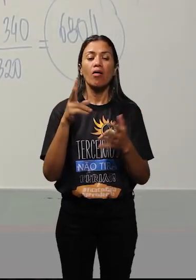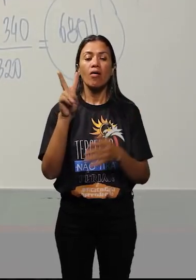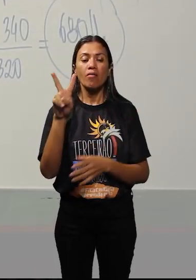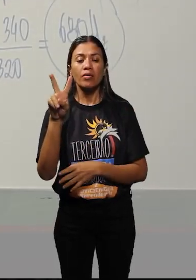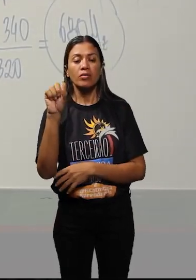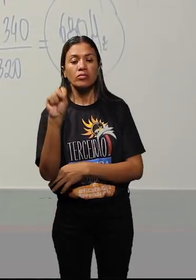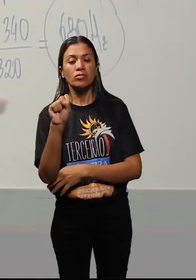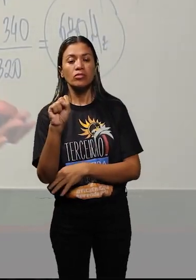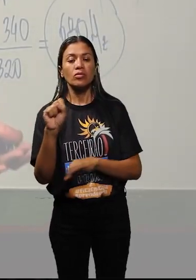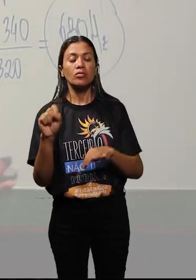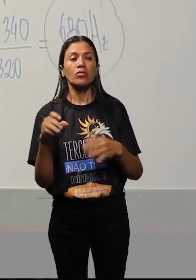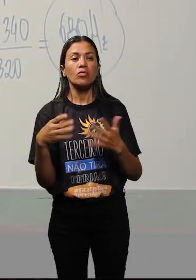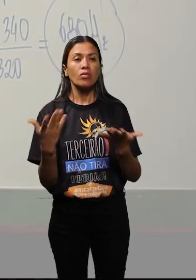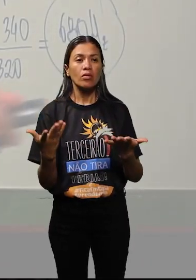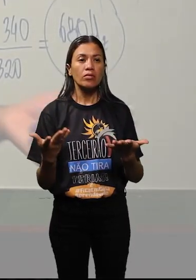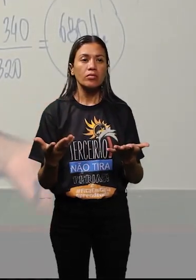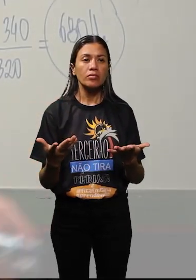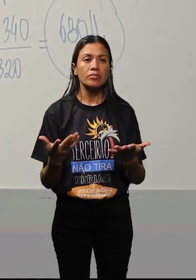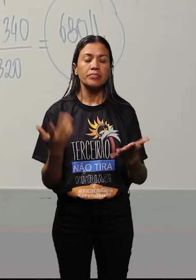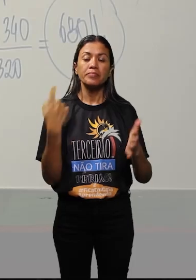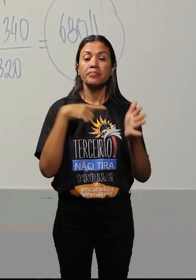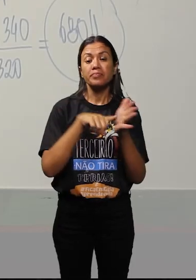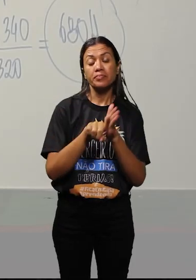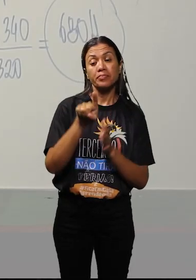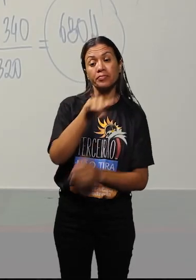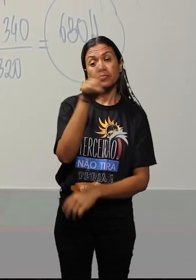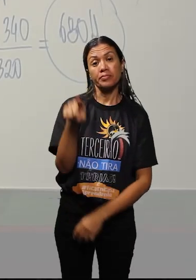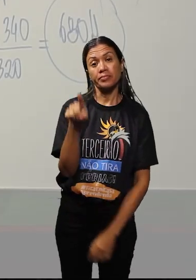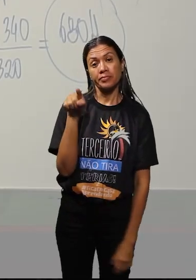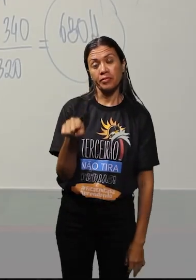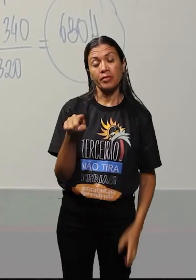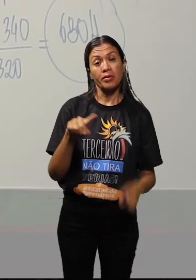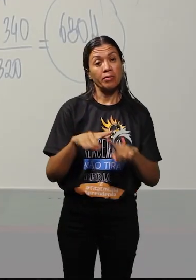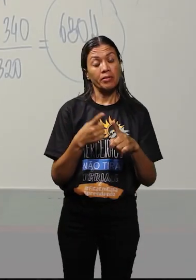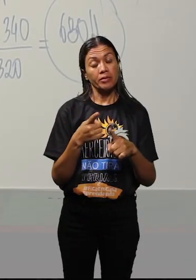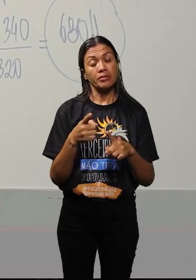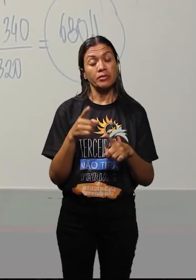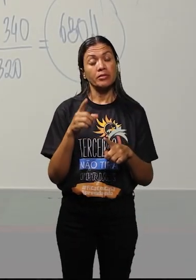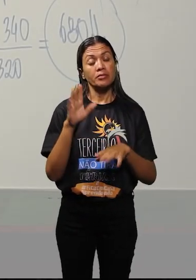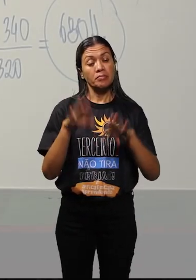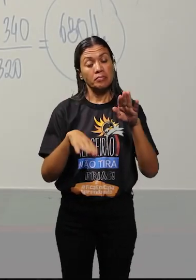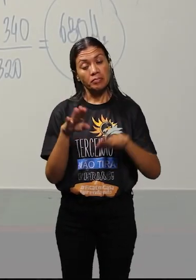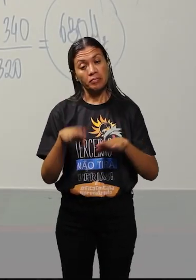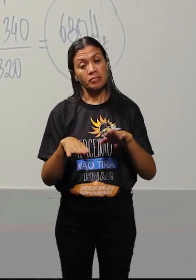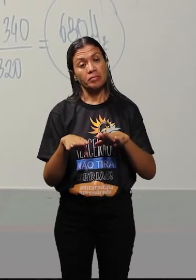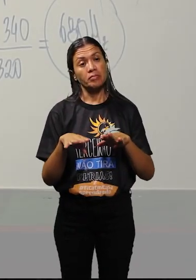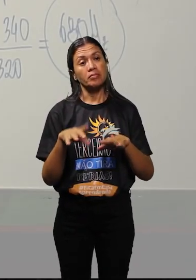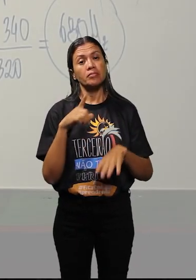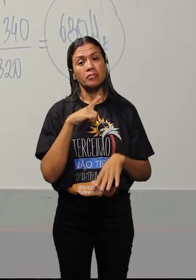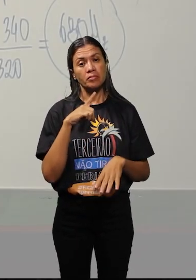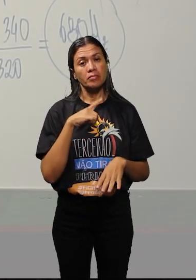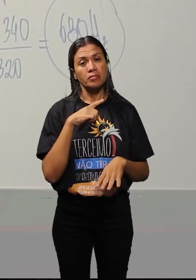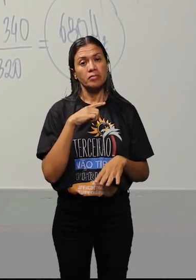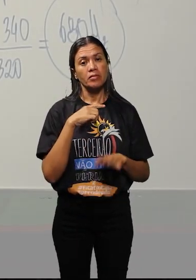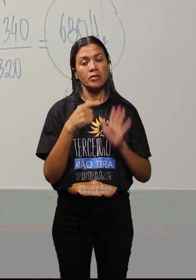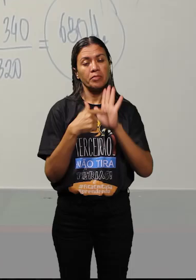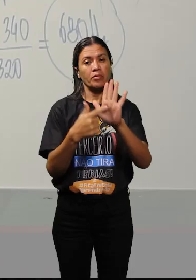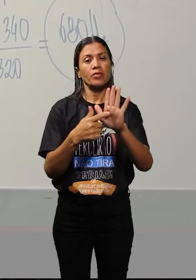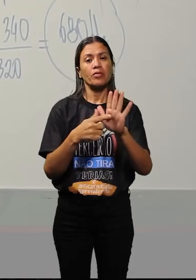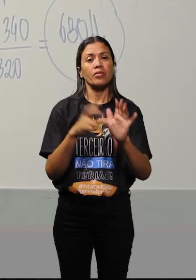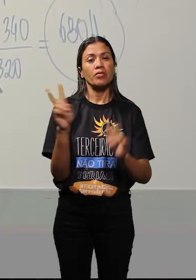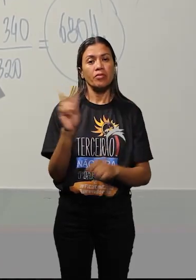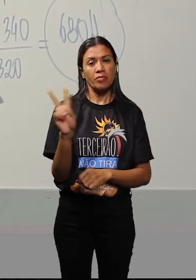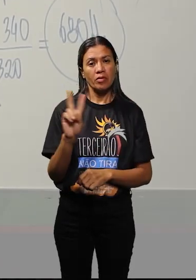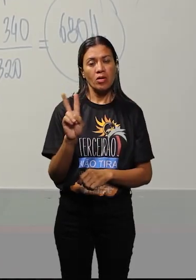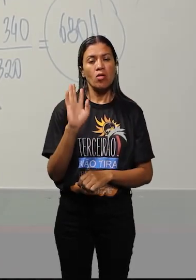efeito Doppler aí, né? É uma incógnita de qualquer maneira, mas geralmente se dá como um valor, que é aqueles valores